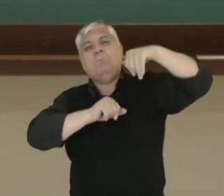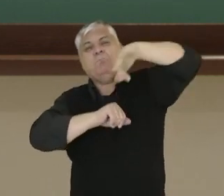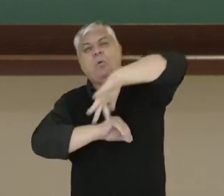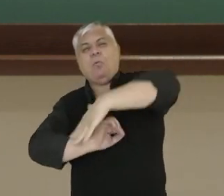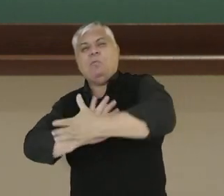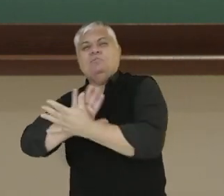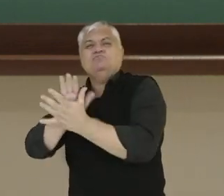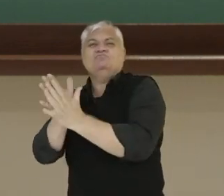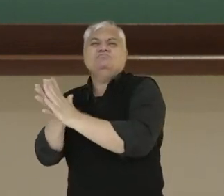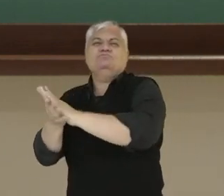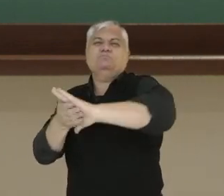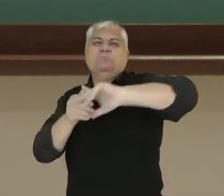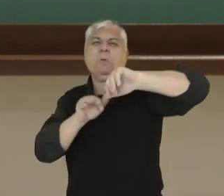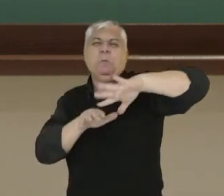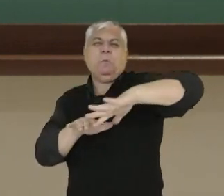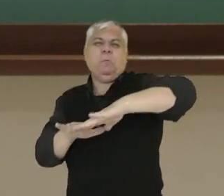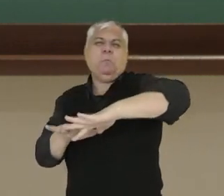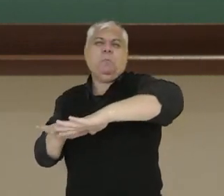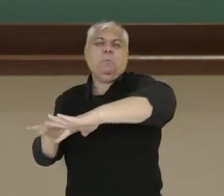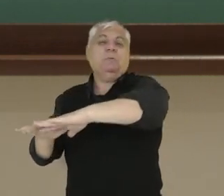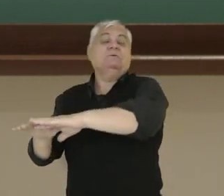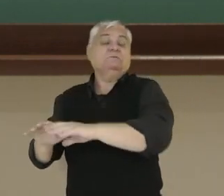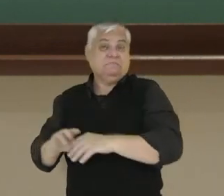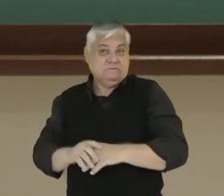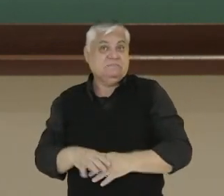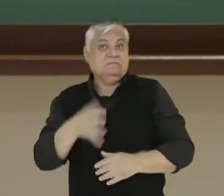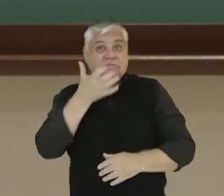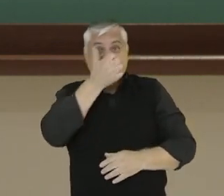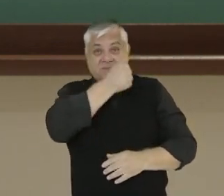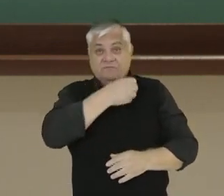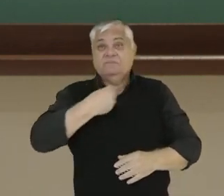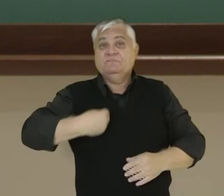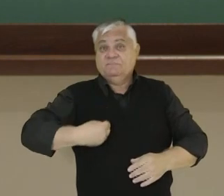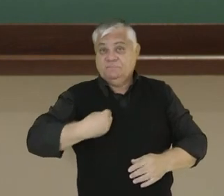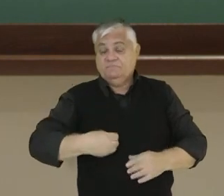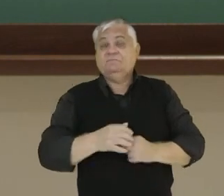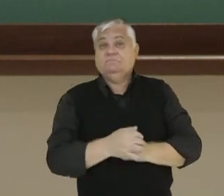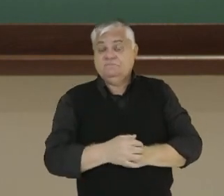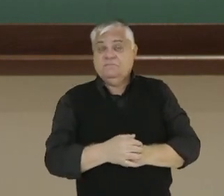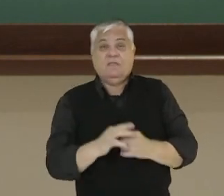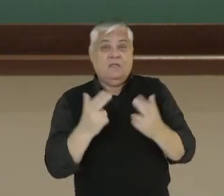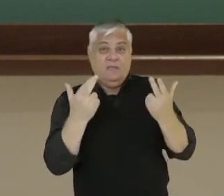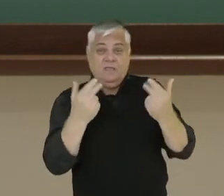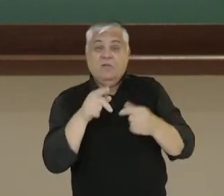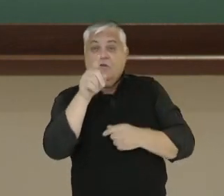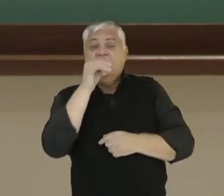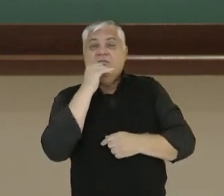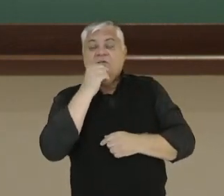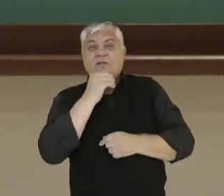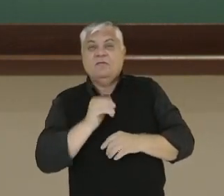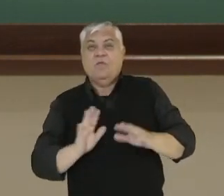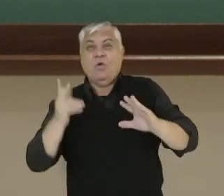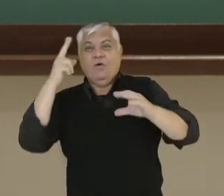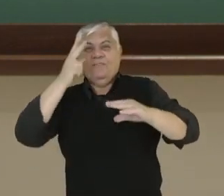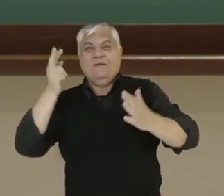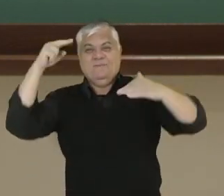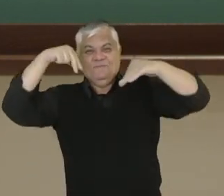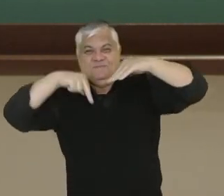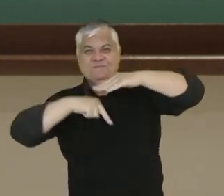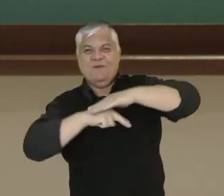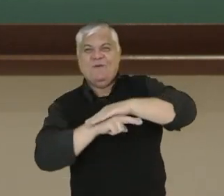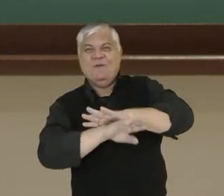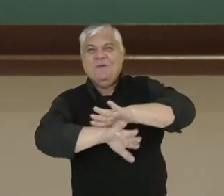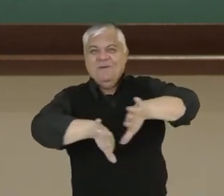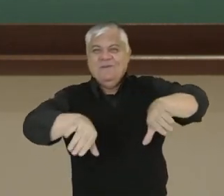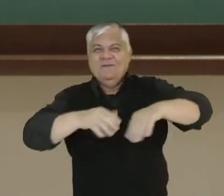destruindo tudo que vem pela frente. Então é por isso que eles se salvaram, é pelo mesmo princípio que quando você fura uma onda, né, a onda passa por cima de você.